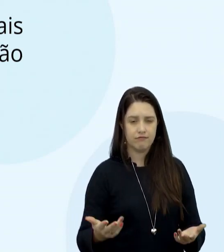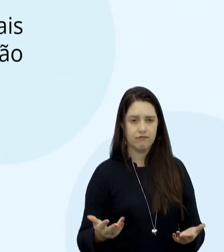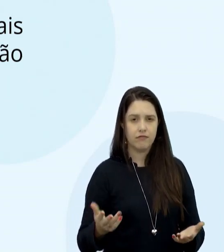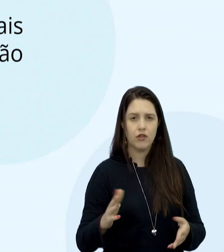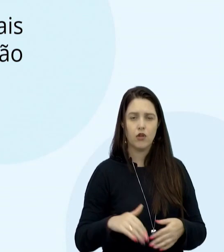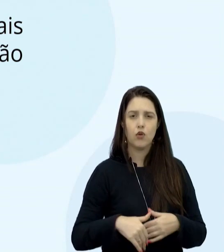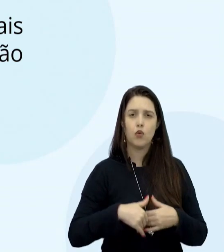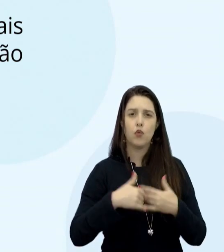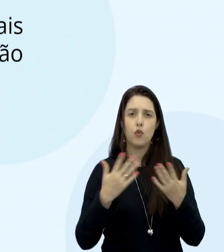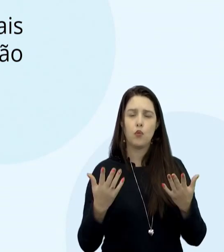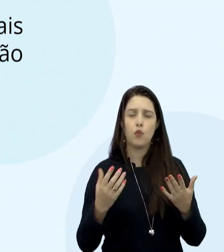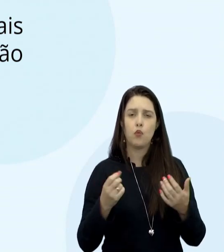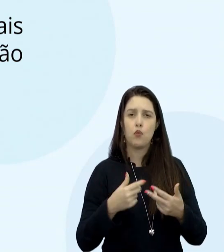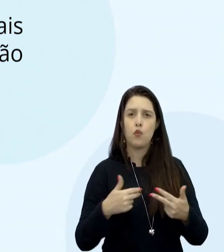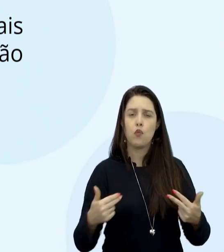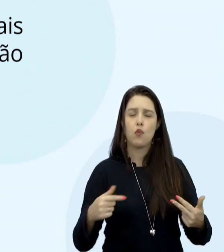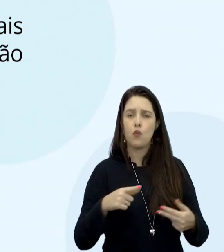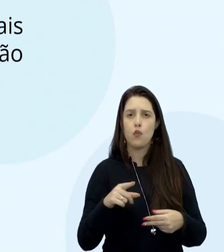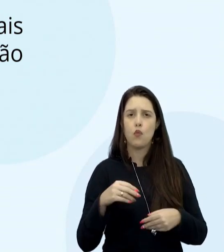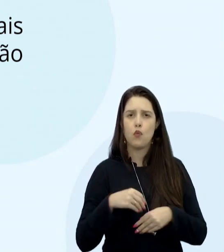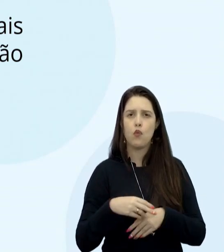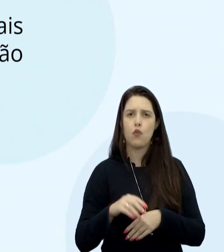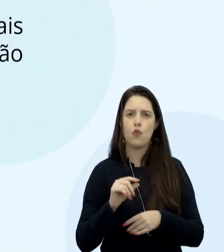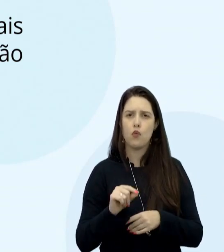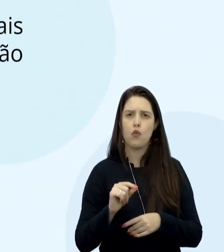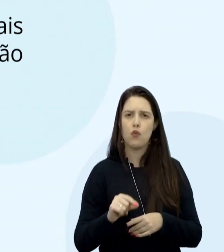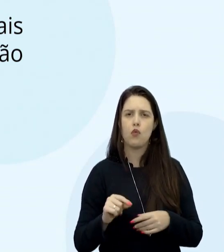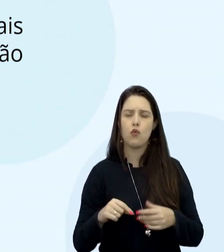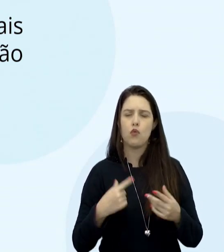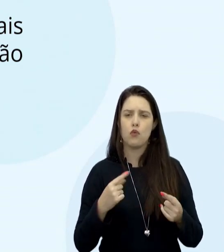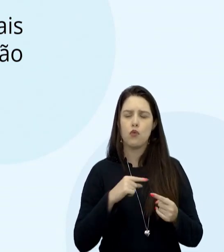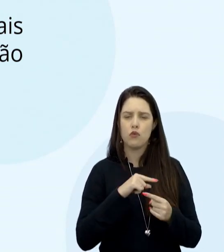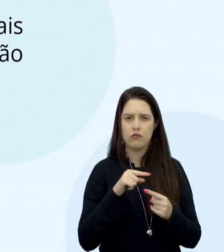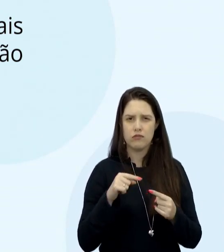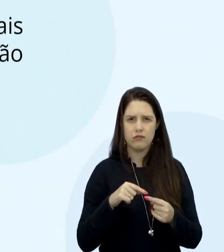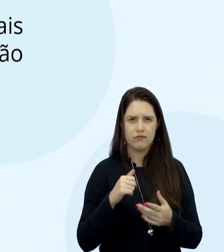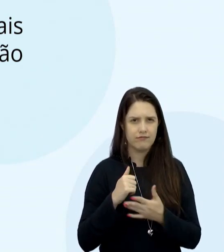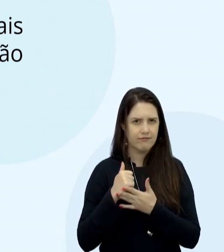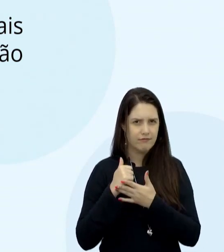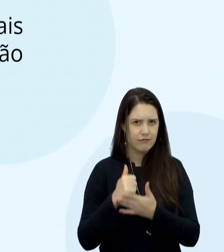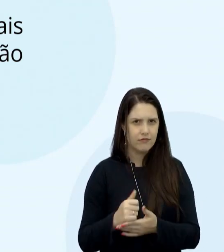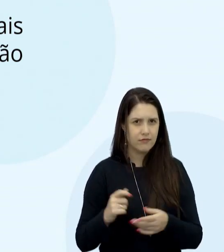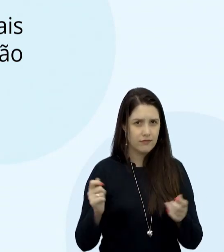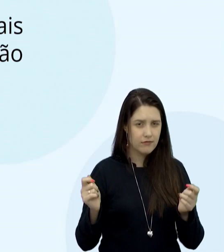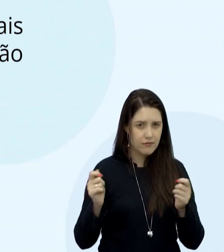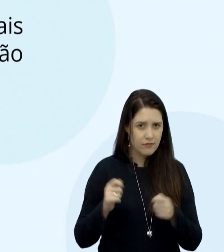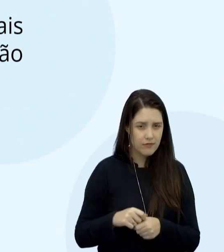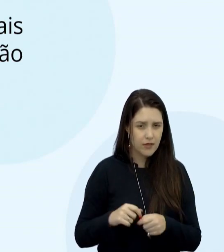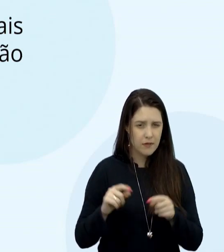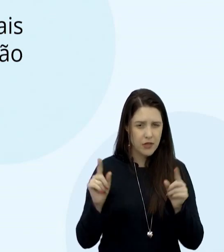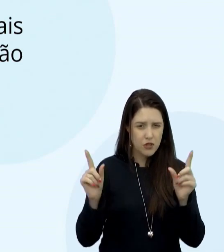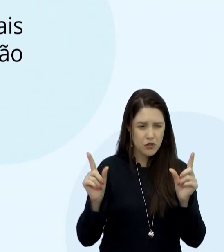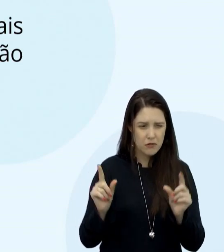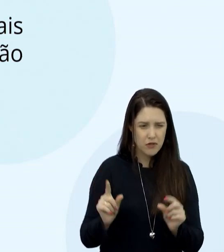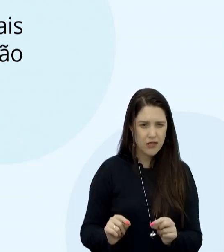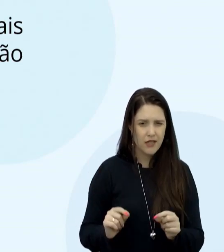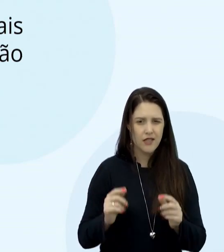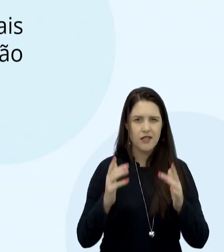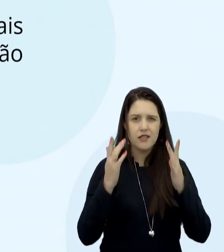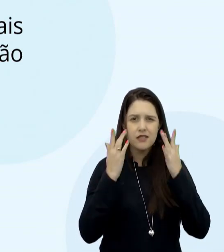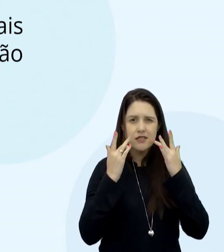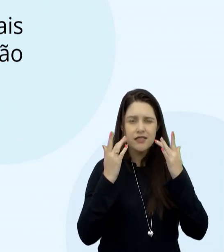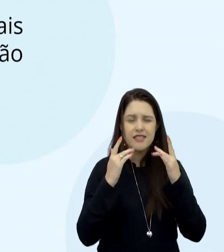a lição de casa assim para vocês, olha só. O autor ele trouxe aqui algumas possibilidades para diminuir esse cenário, que é o